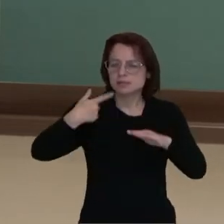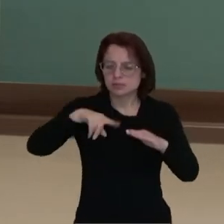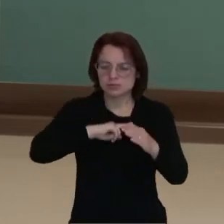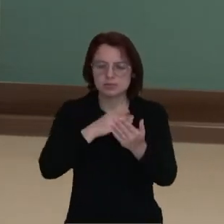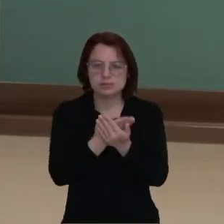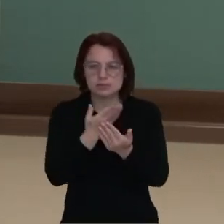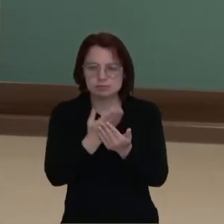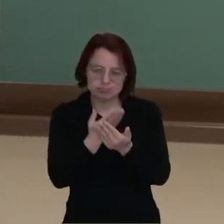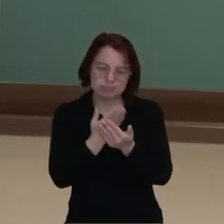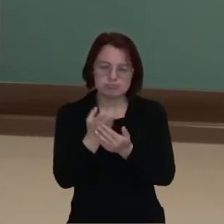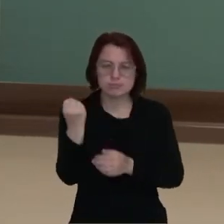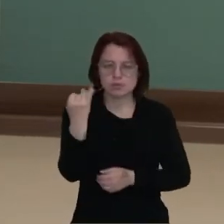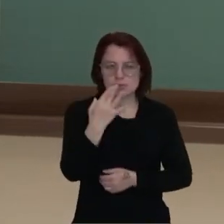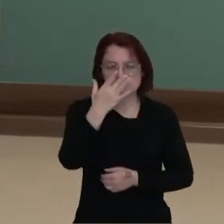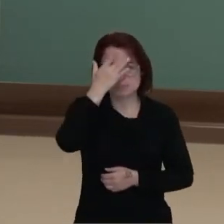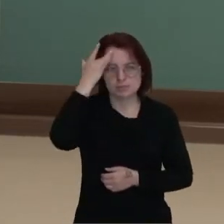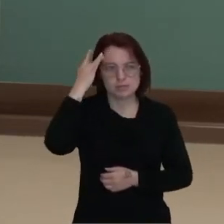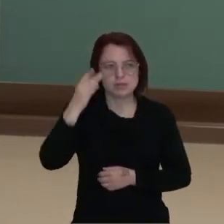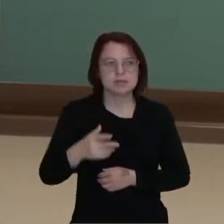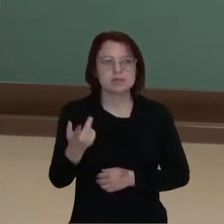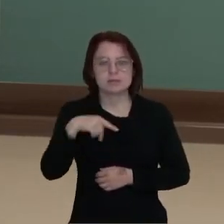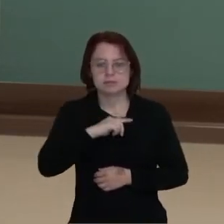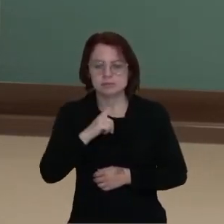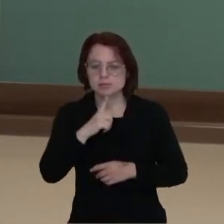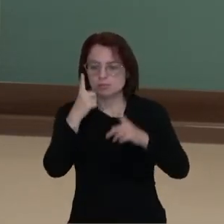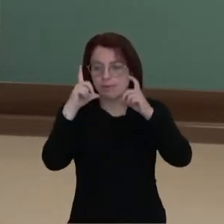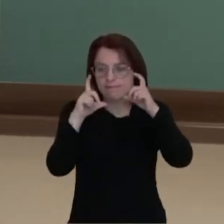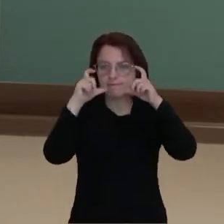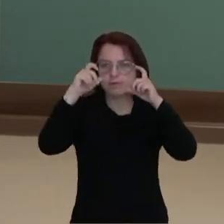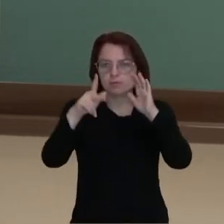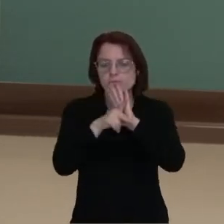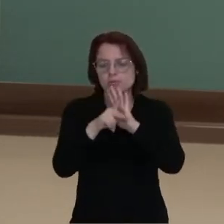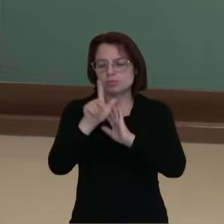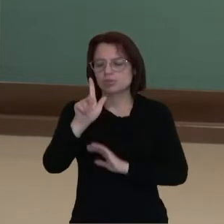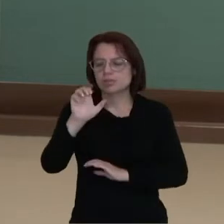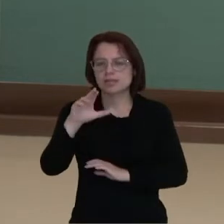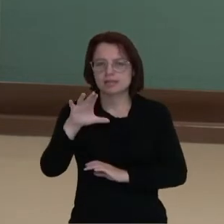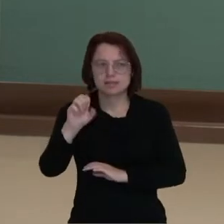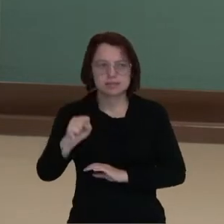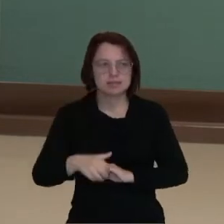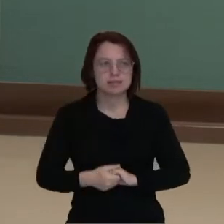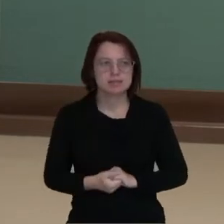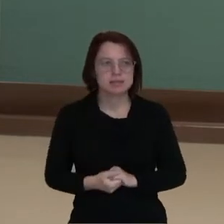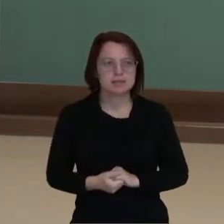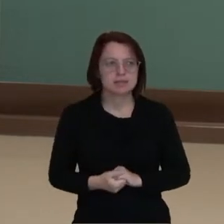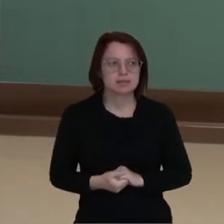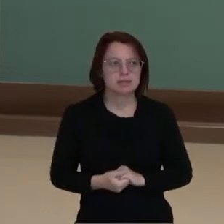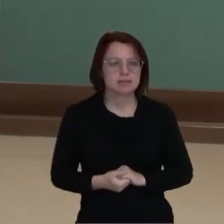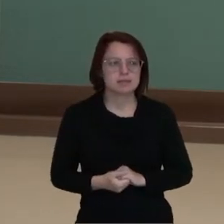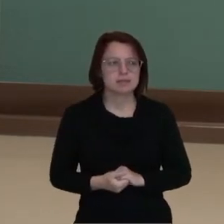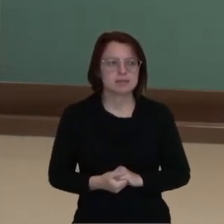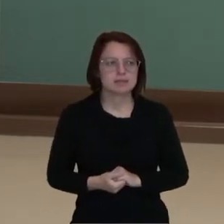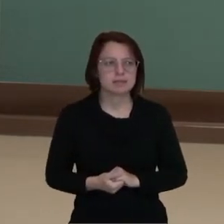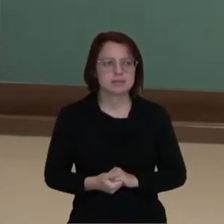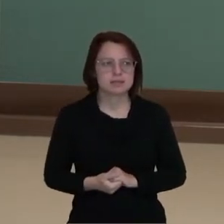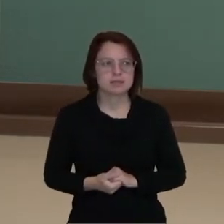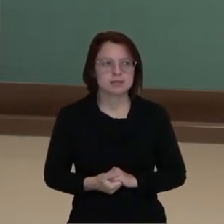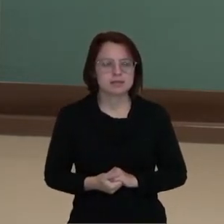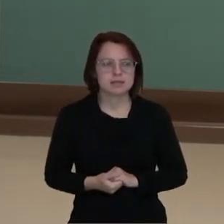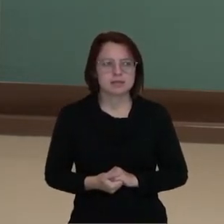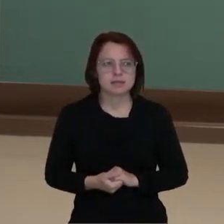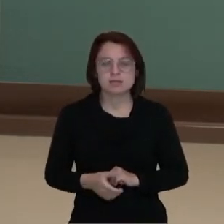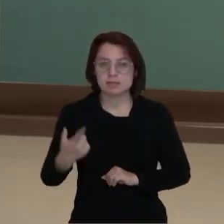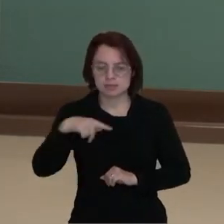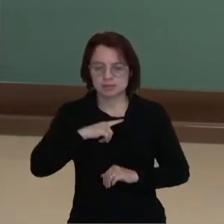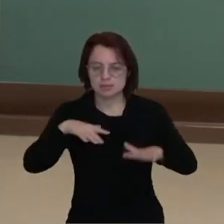estudar determinados indivíduos e a gente tira uma foto dos genes, uma foto dos cromossomos. E aí, quando a gente arruma